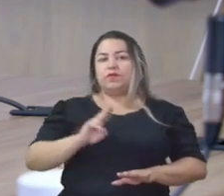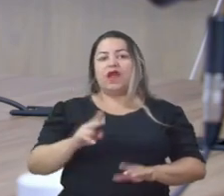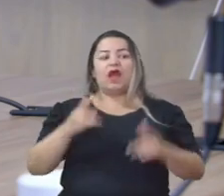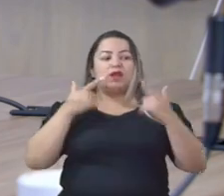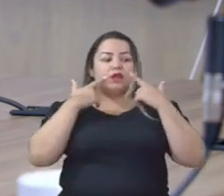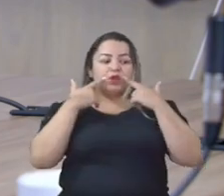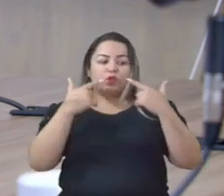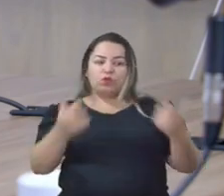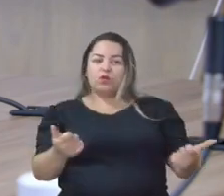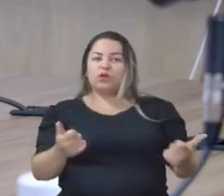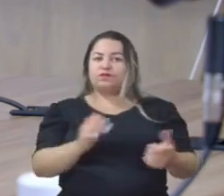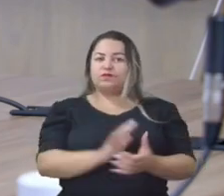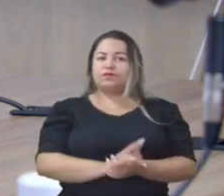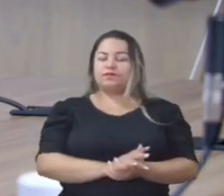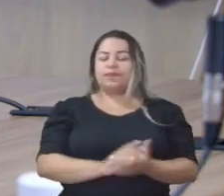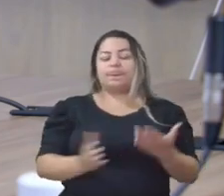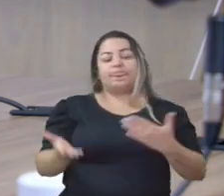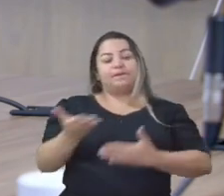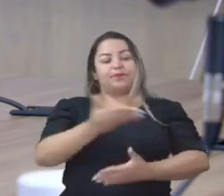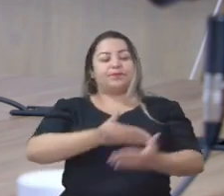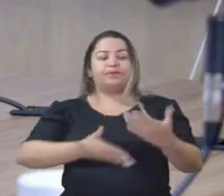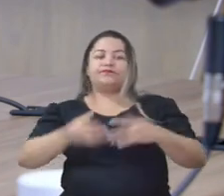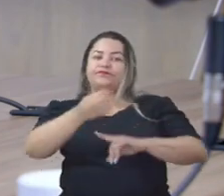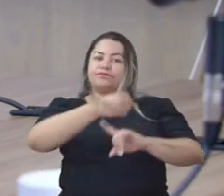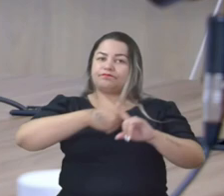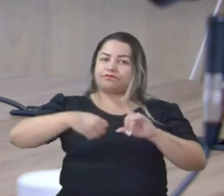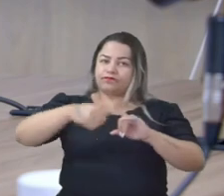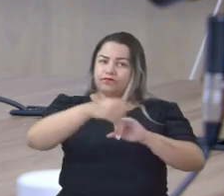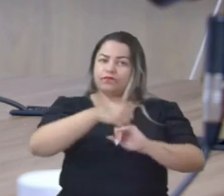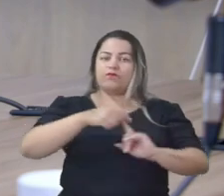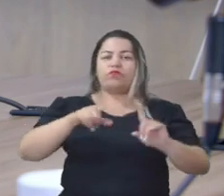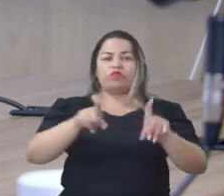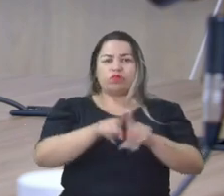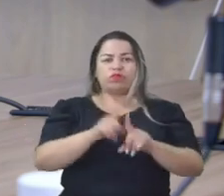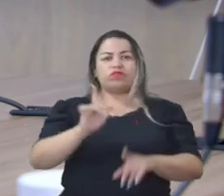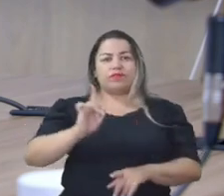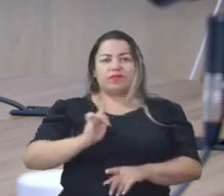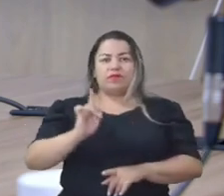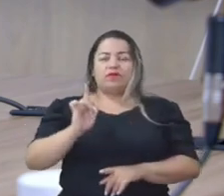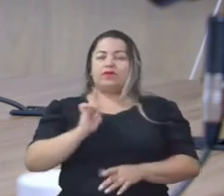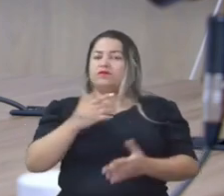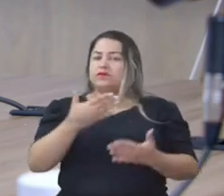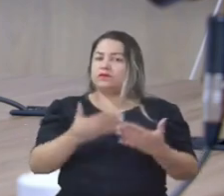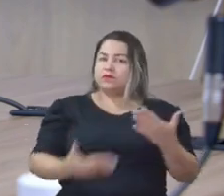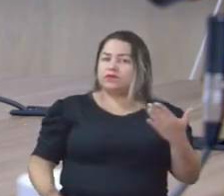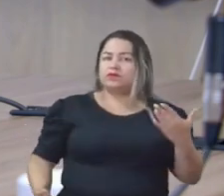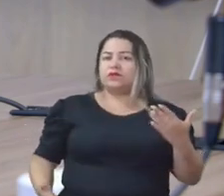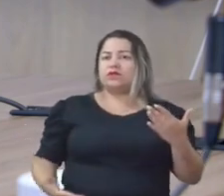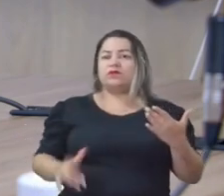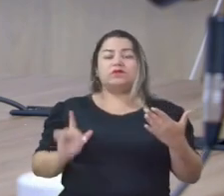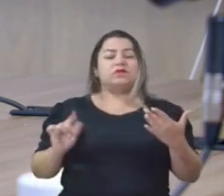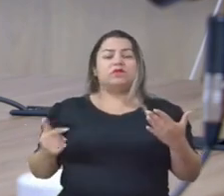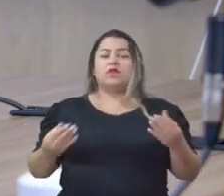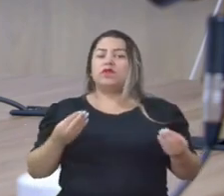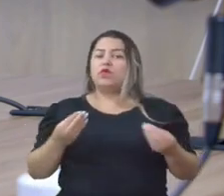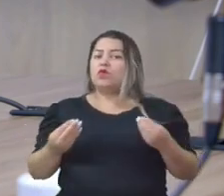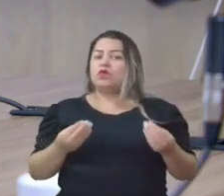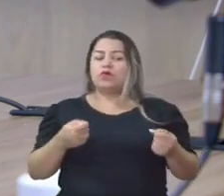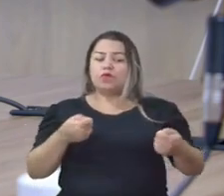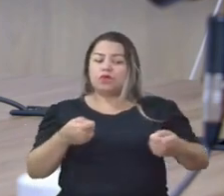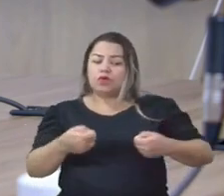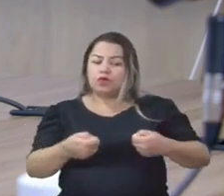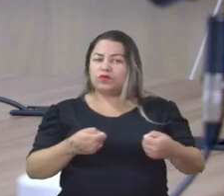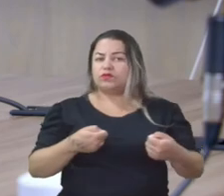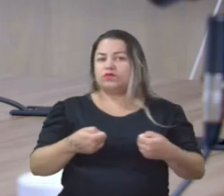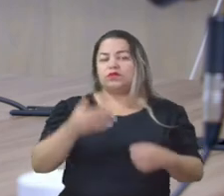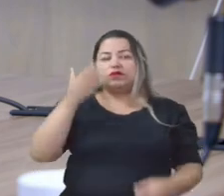Às vezes toda essa interação social, essa estrutura social acaba sendo perdida. Então não tem, de repente, como ter um controle